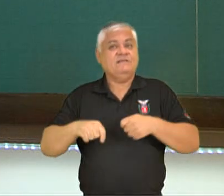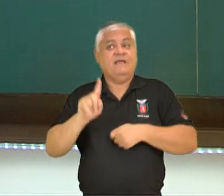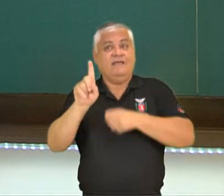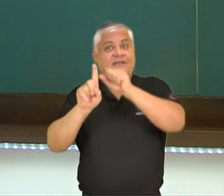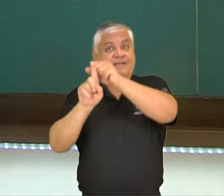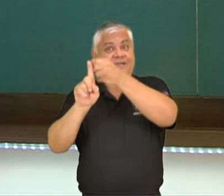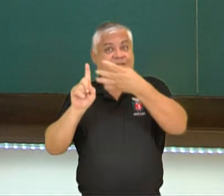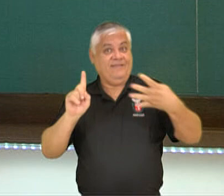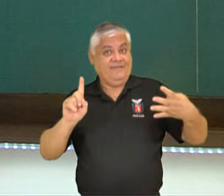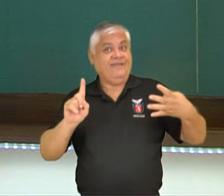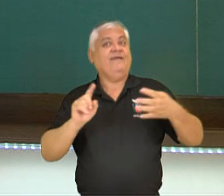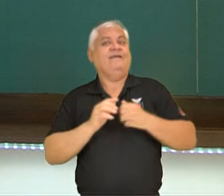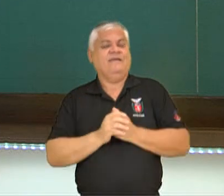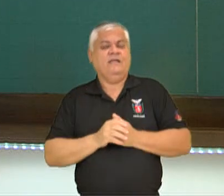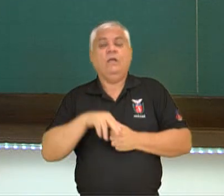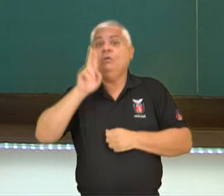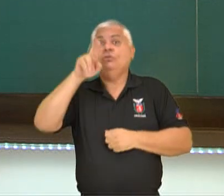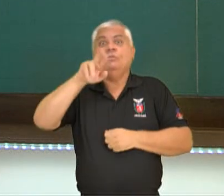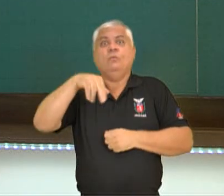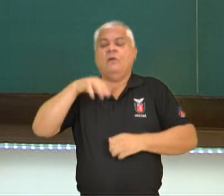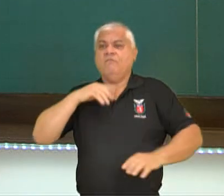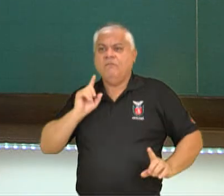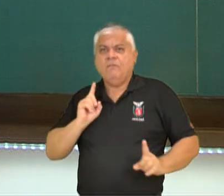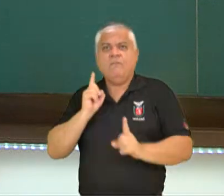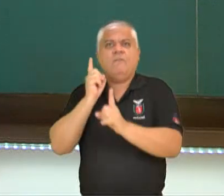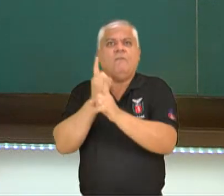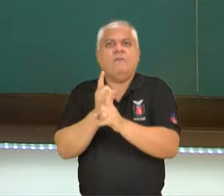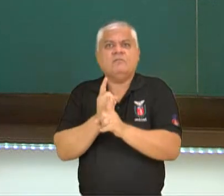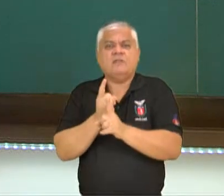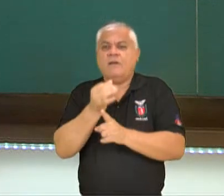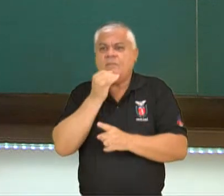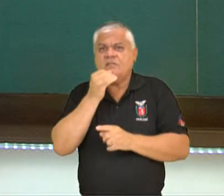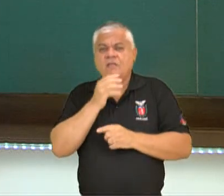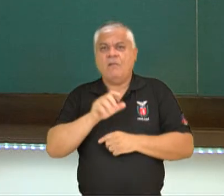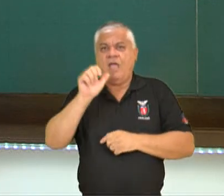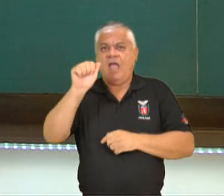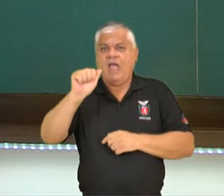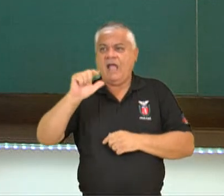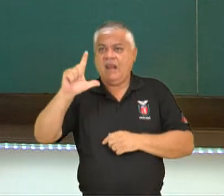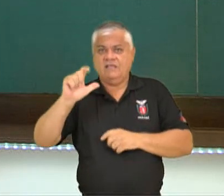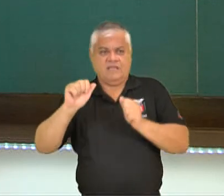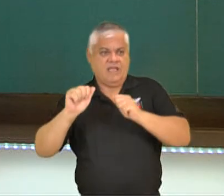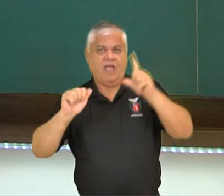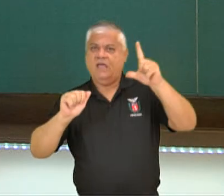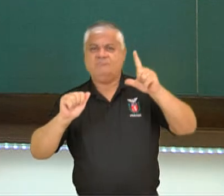dominante? Então eu nunca vou achar uma pessoa com acondroplasia que seja o azão,